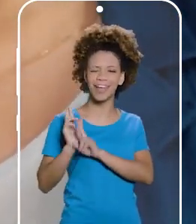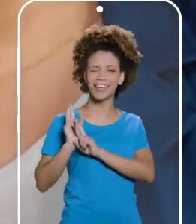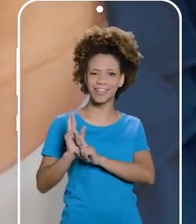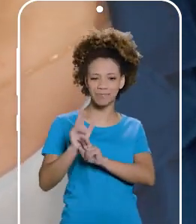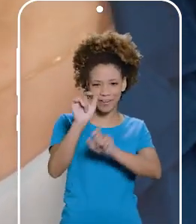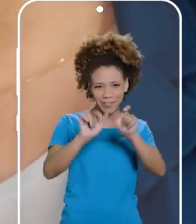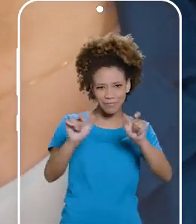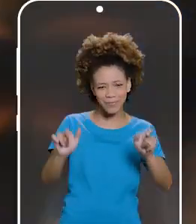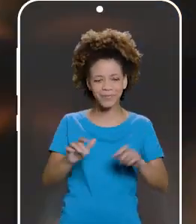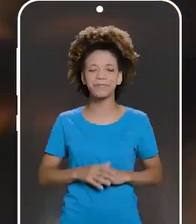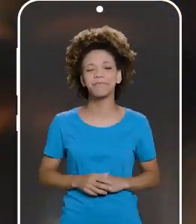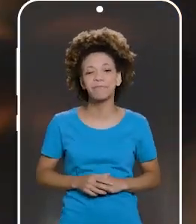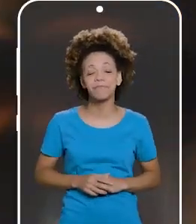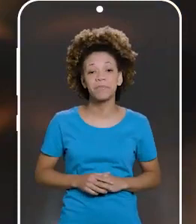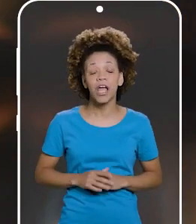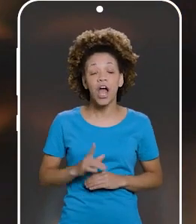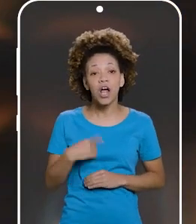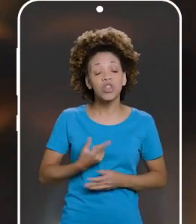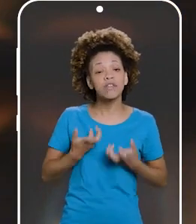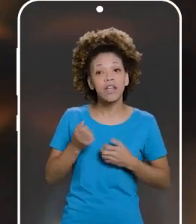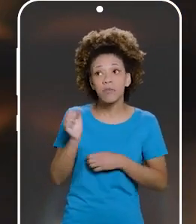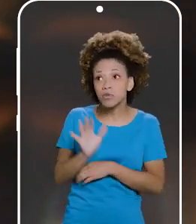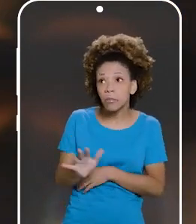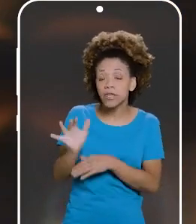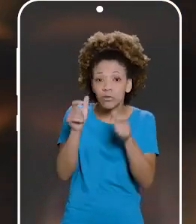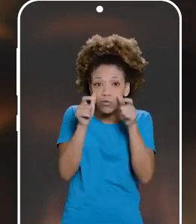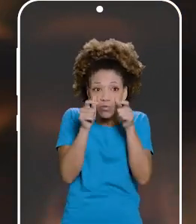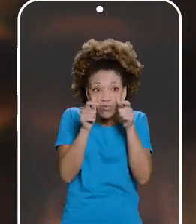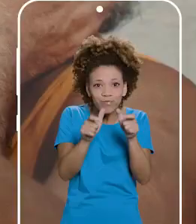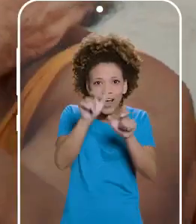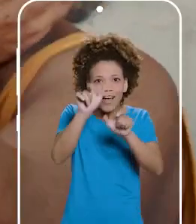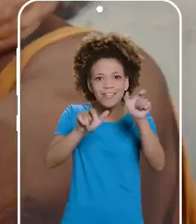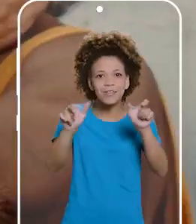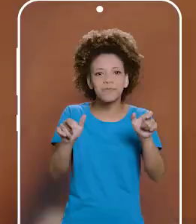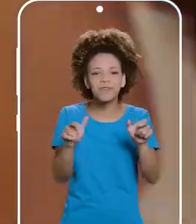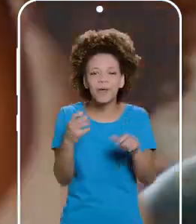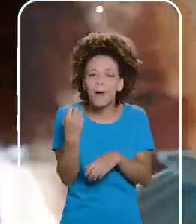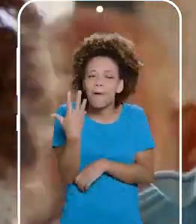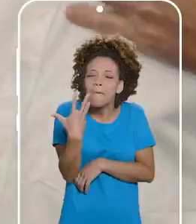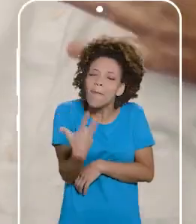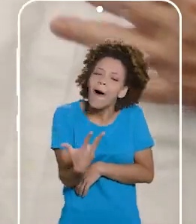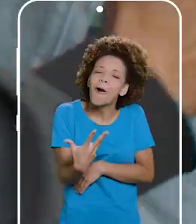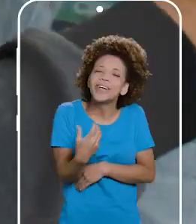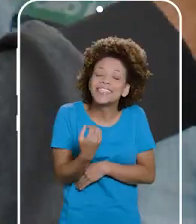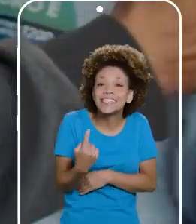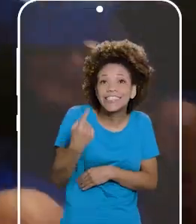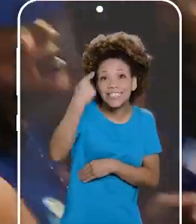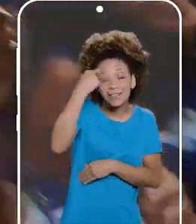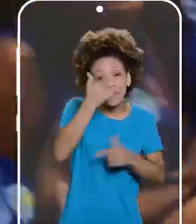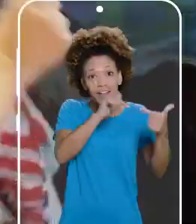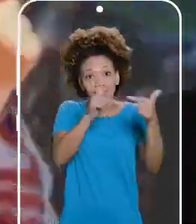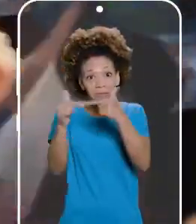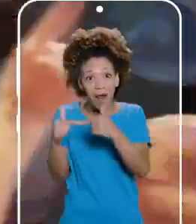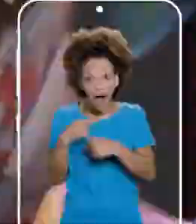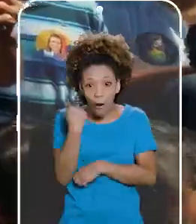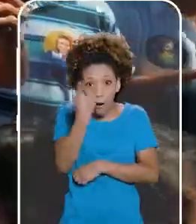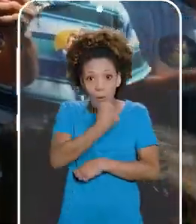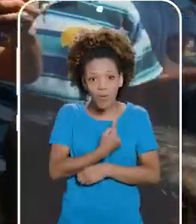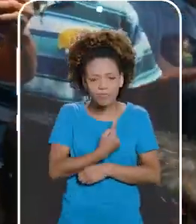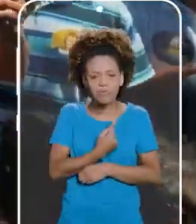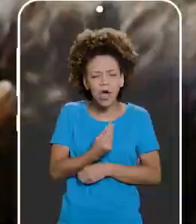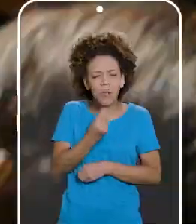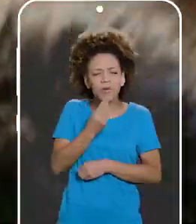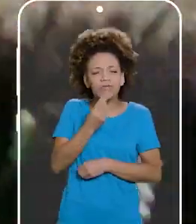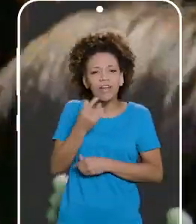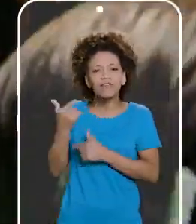as famílias brasileiras. Nós queremos o Brasil que enxergamos no rosto desse povo bom, criativo e trabalhador, que só quer ter uma